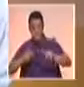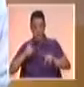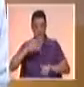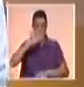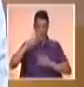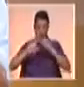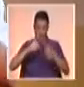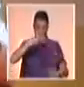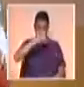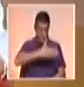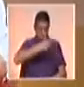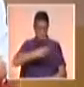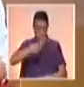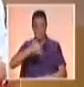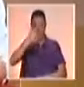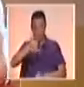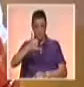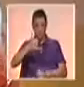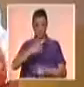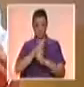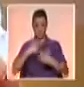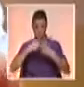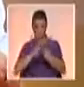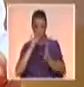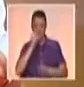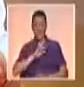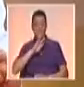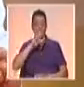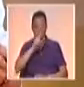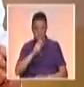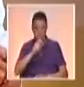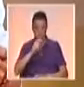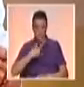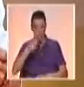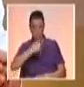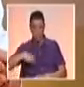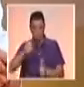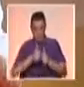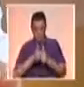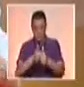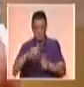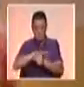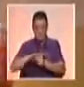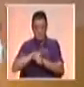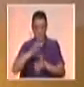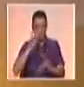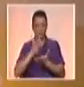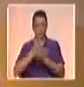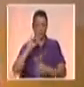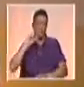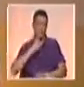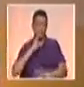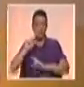92, onde, assim, nós, como todos os pais, e nós acompanhamos muitos pais na CONFAP precisamente com essa situação, não só da surdez, de outras